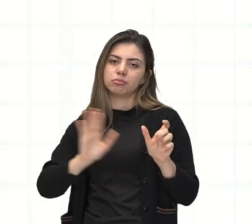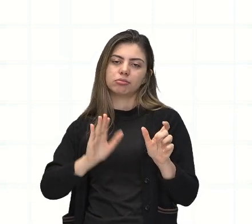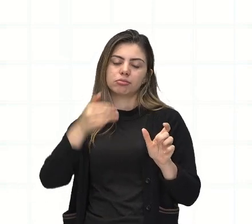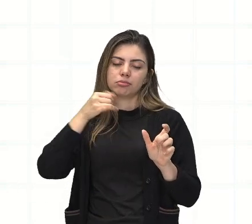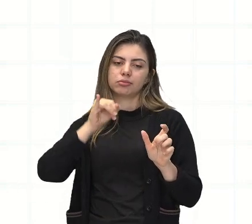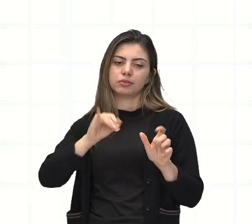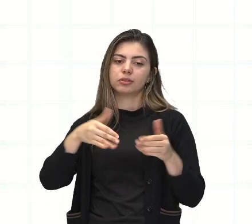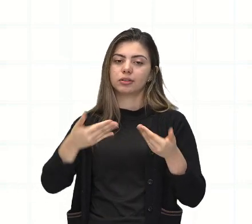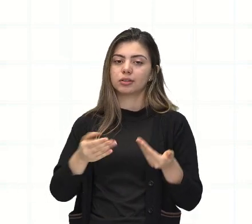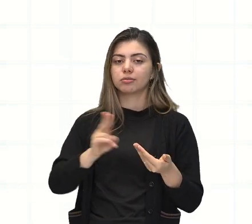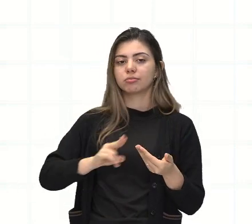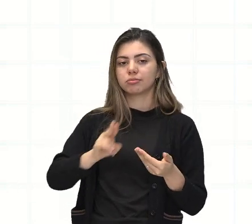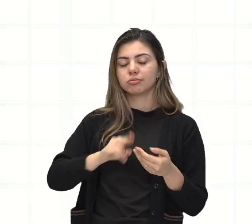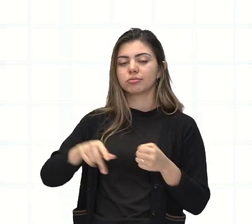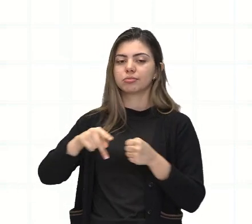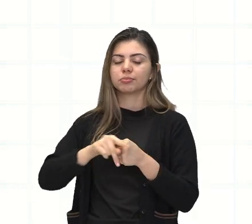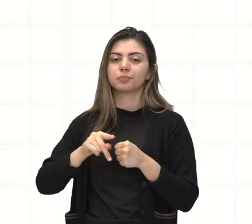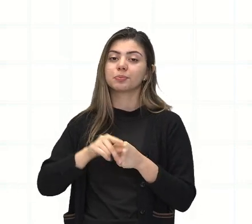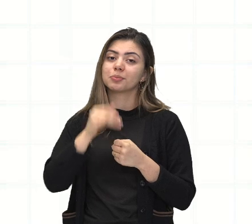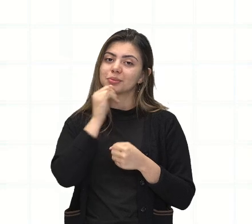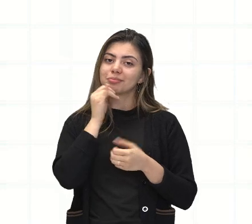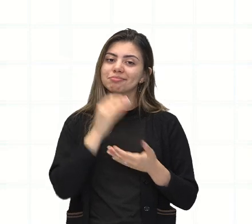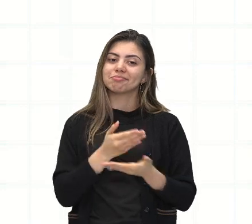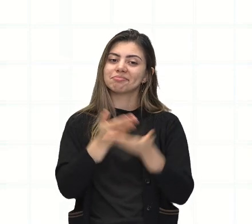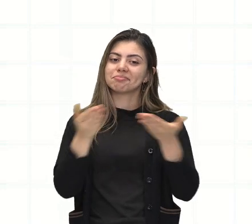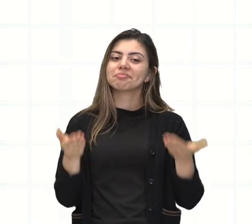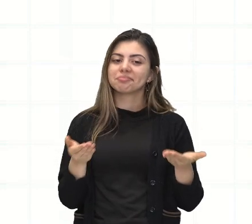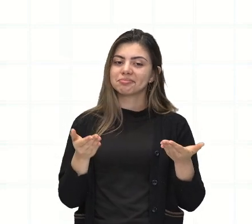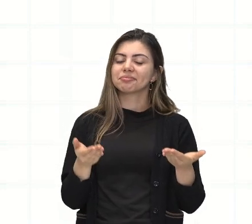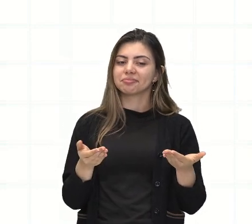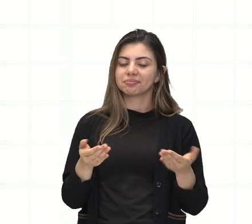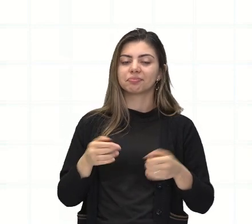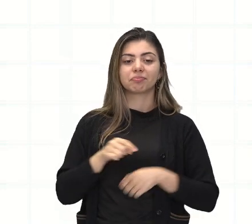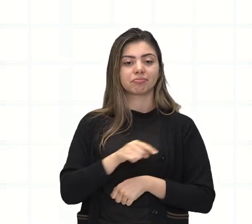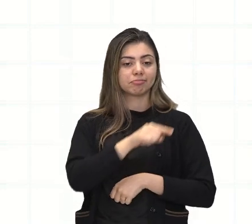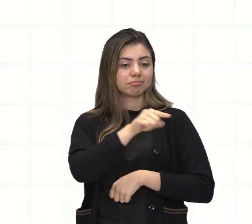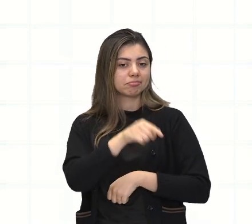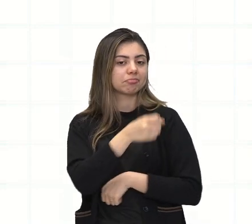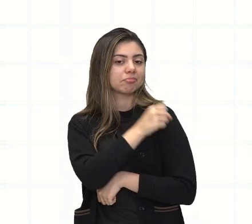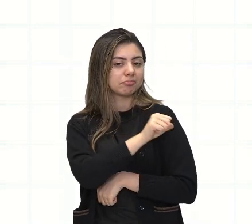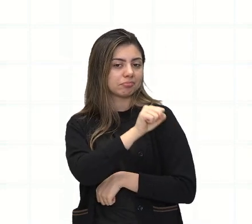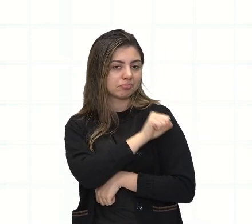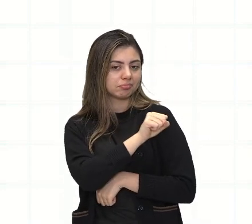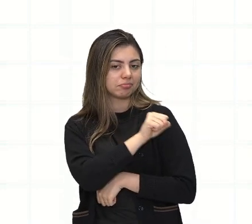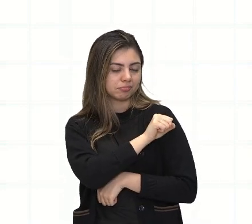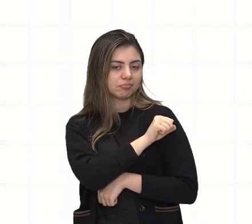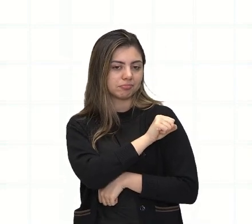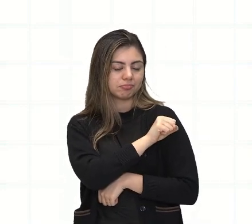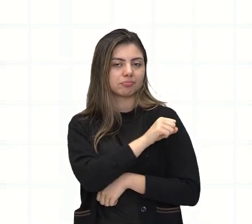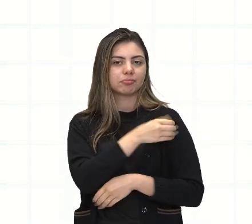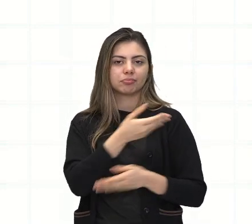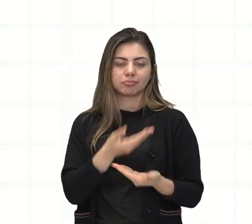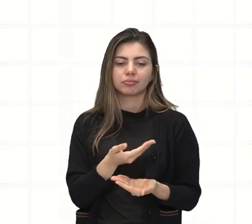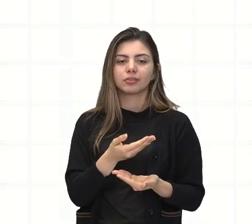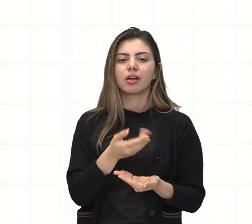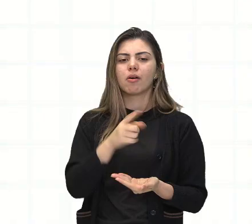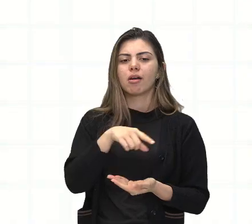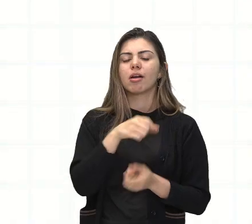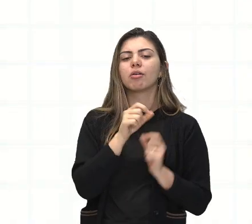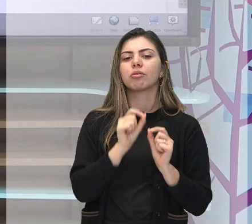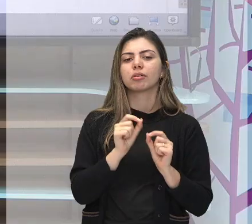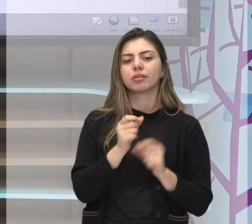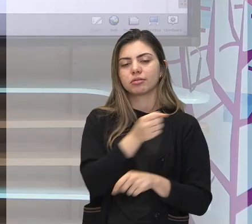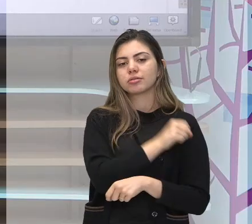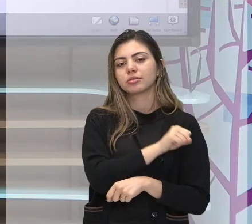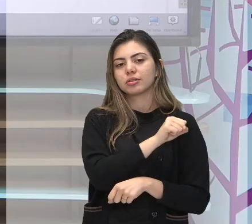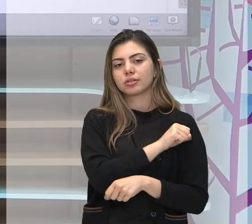aqui, vocês estão como exemplos. Estes 8º anos, né? Os 8º anos que nós estamos trabalhando